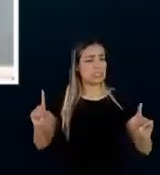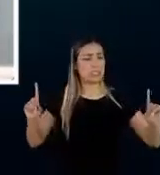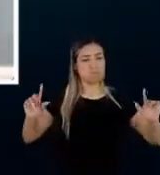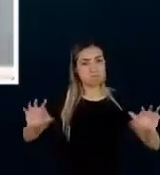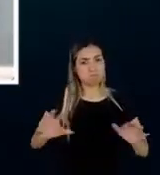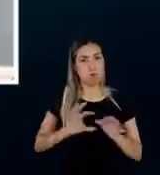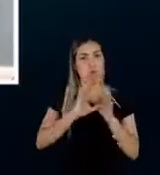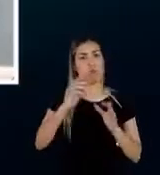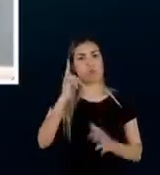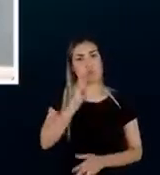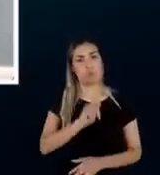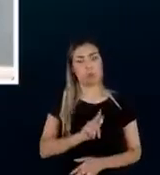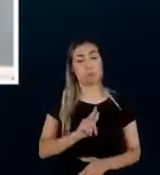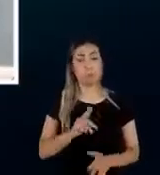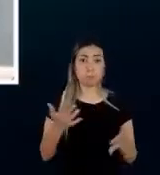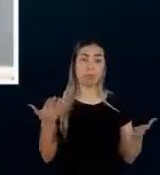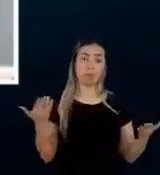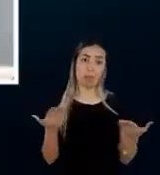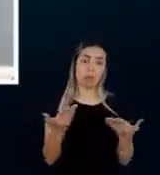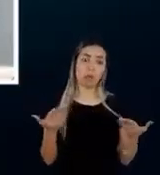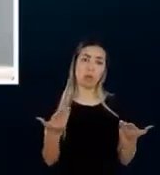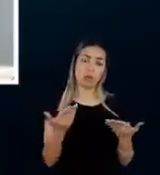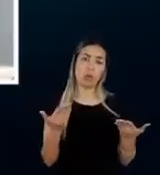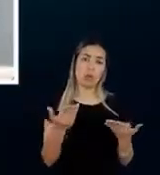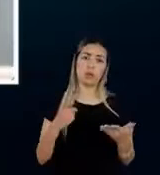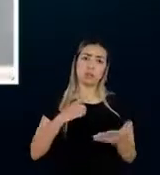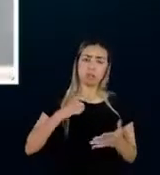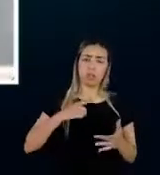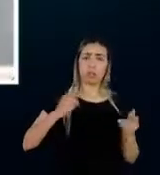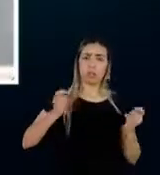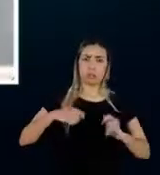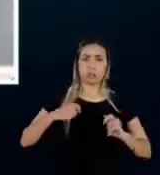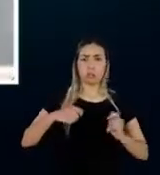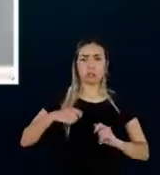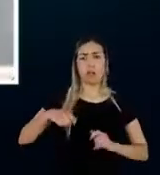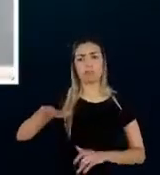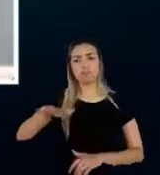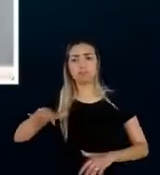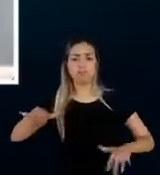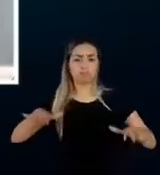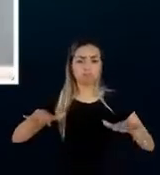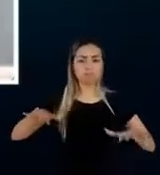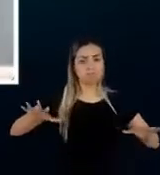Então, existe aí espaço para uma integração efetiva